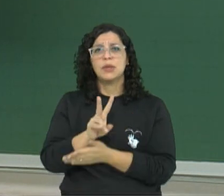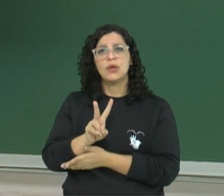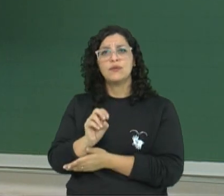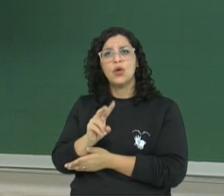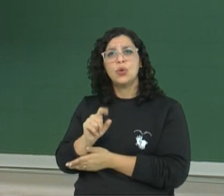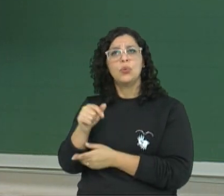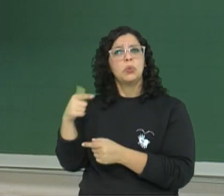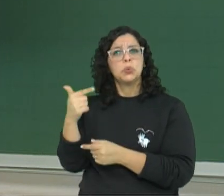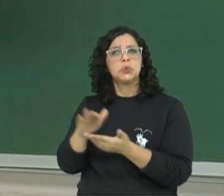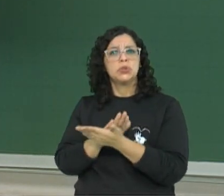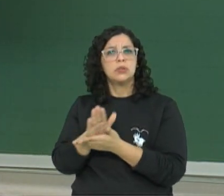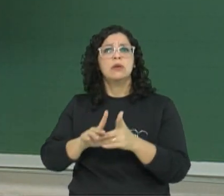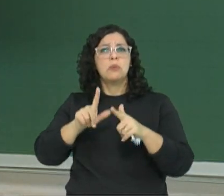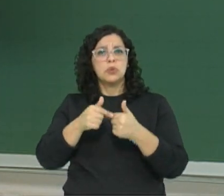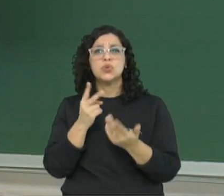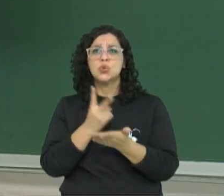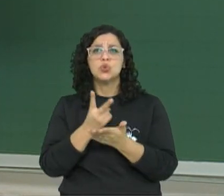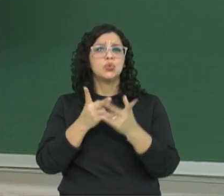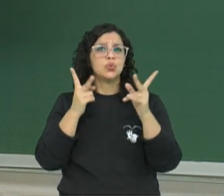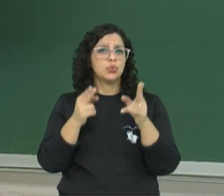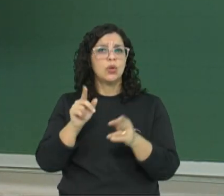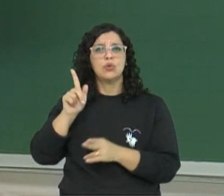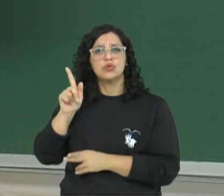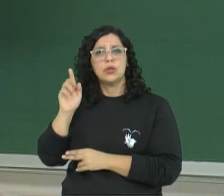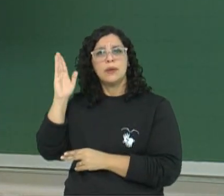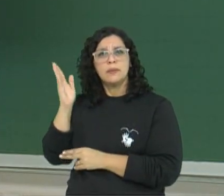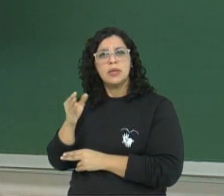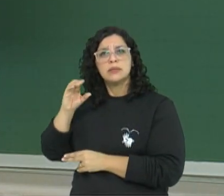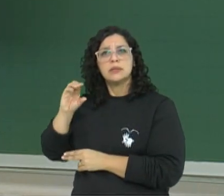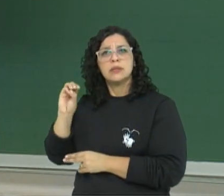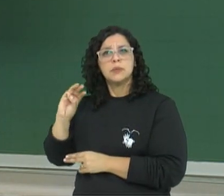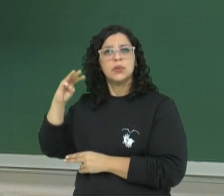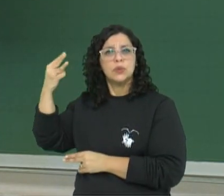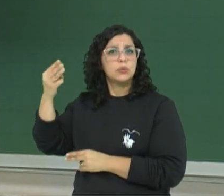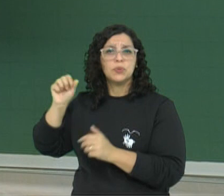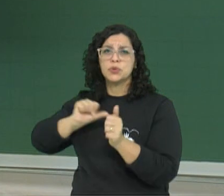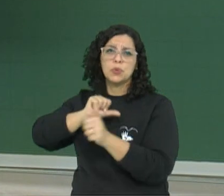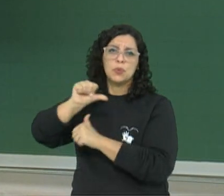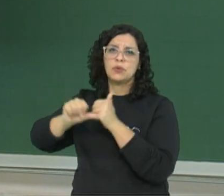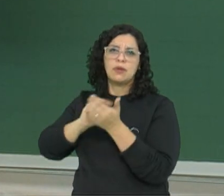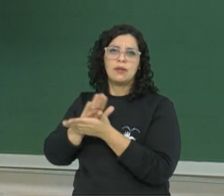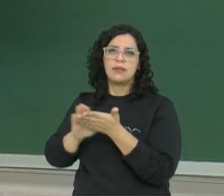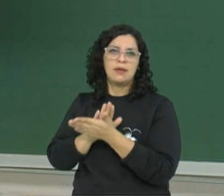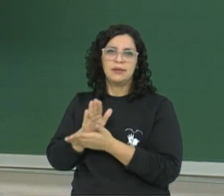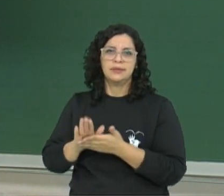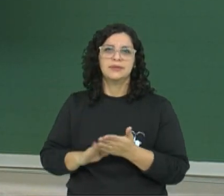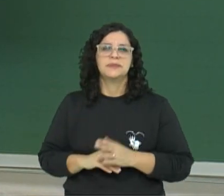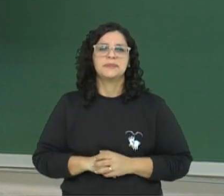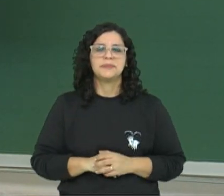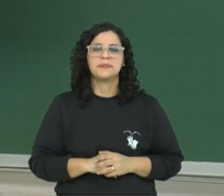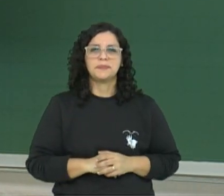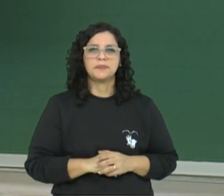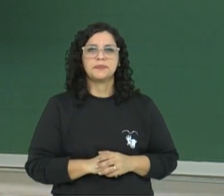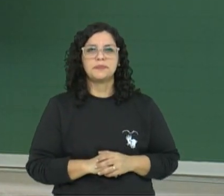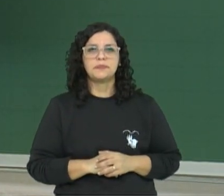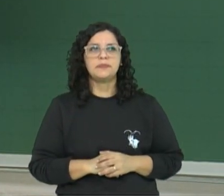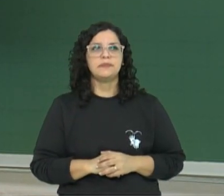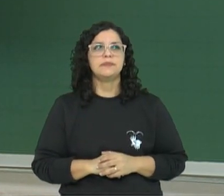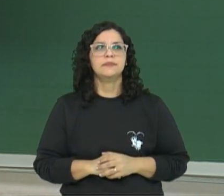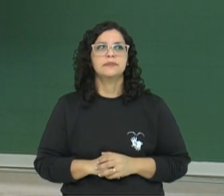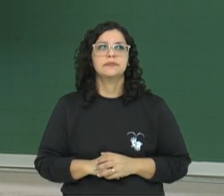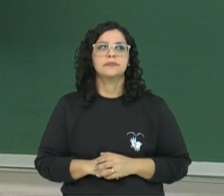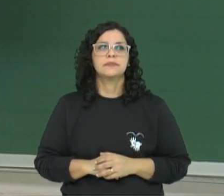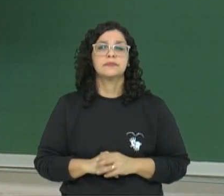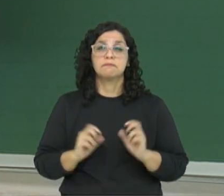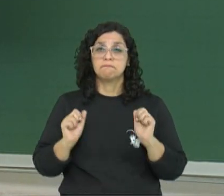não tinha nenhum valor e tudo mais, eu posso manter a mesma unidade da questão que foi dada ali em gramas por centímetro